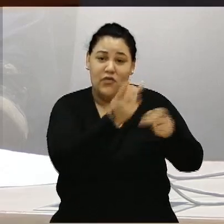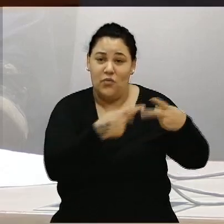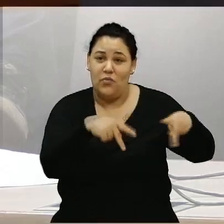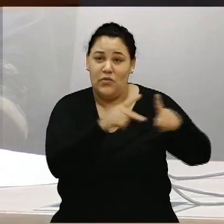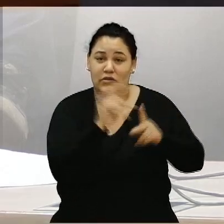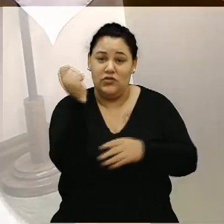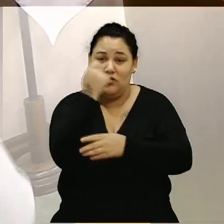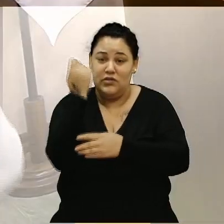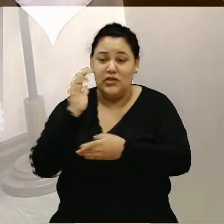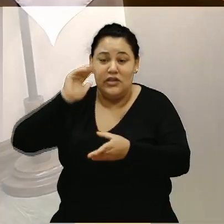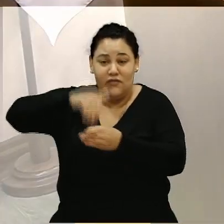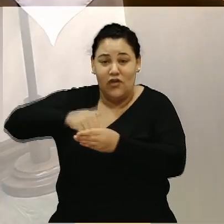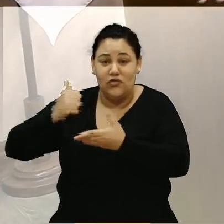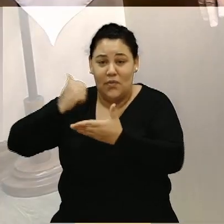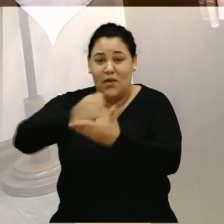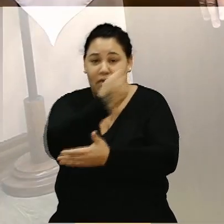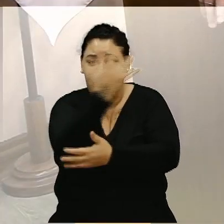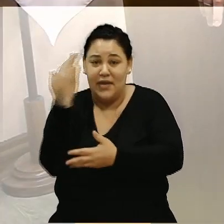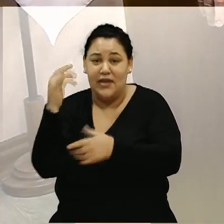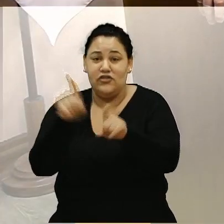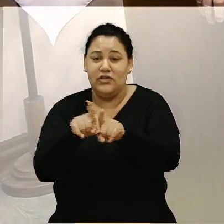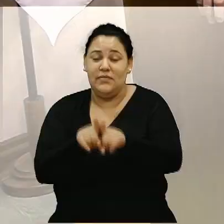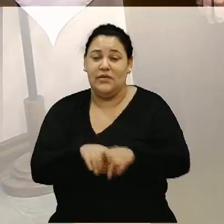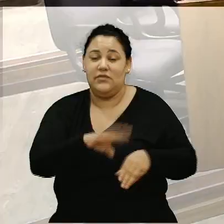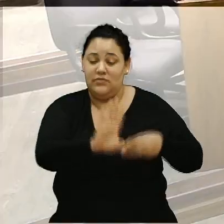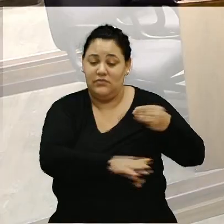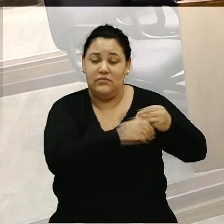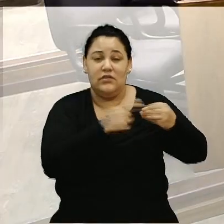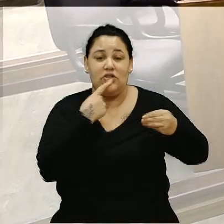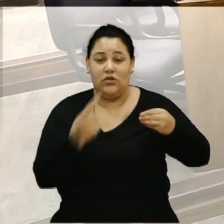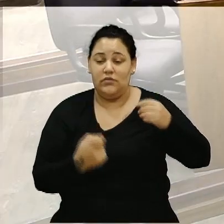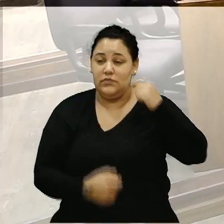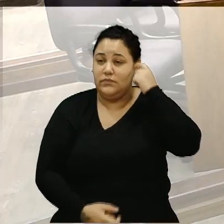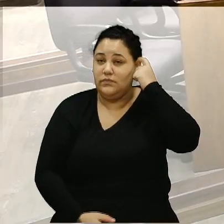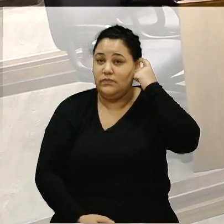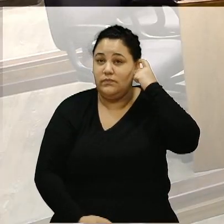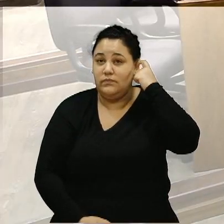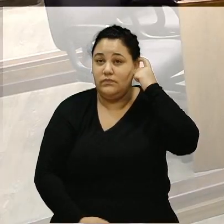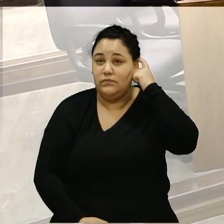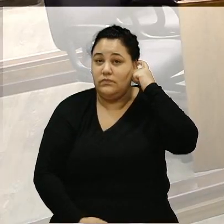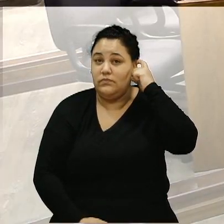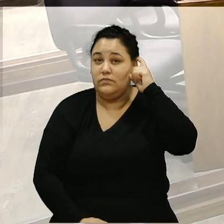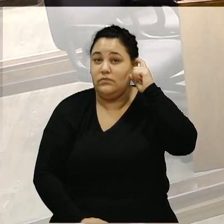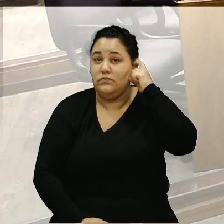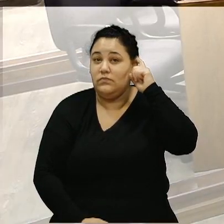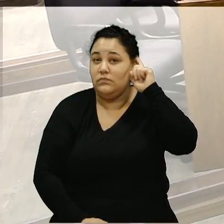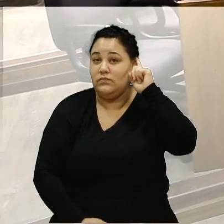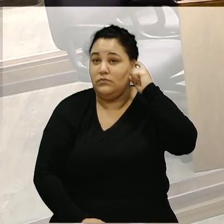ambiente. Sua parte, vereadora Rose. A minha? Isso.